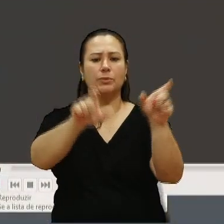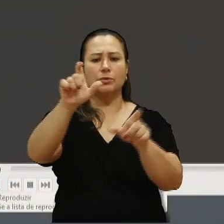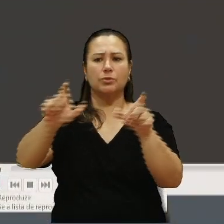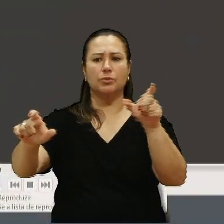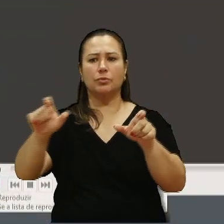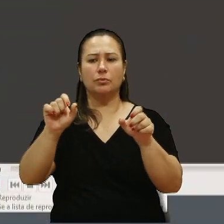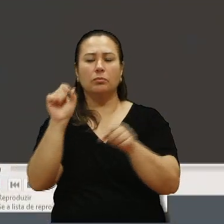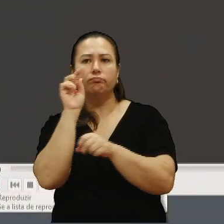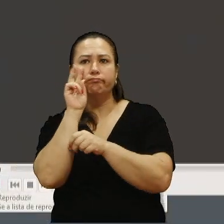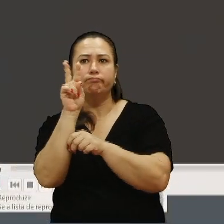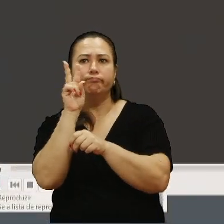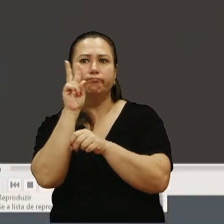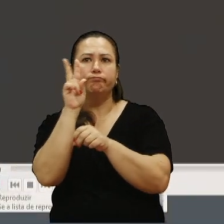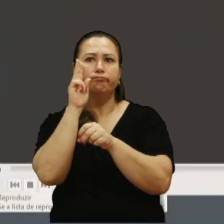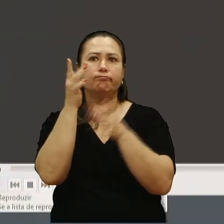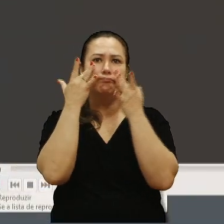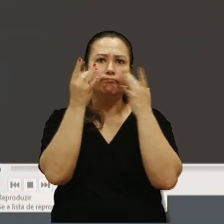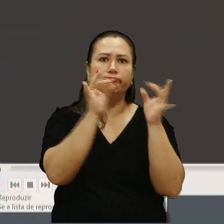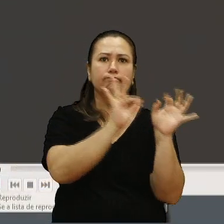assistirem.